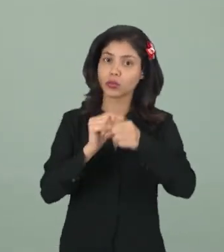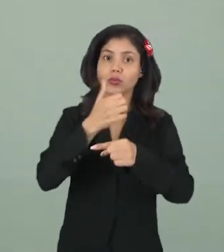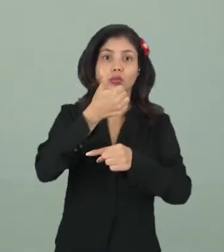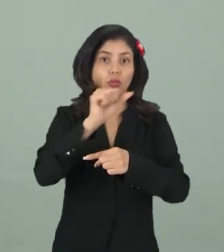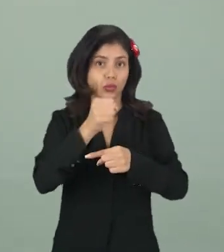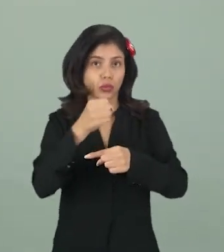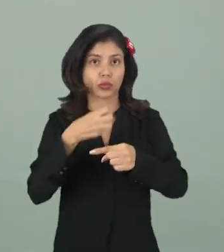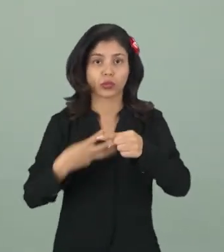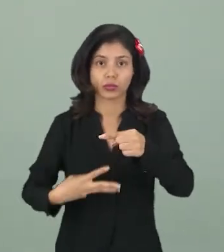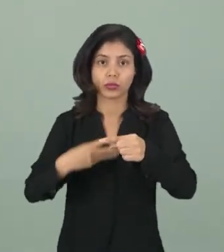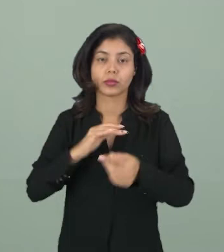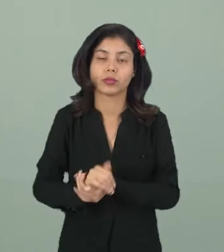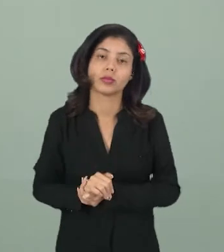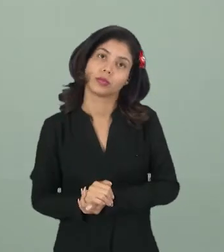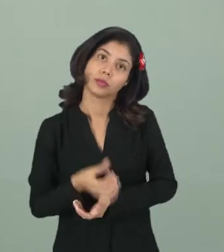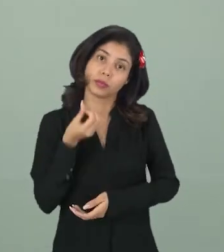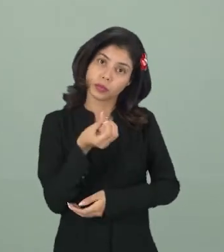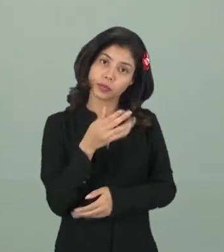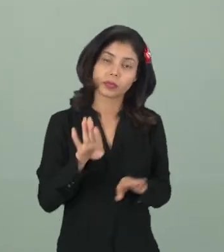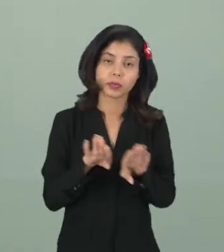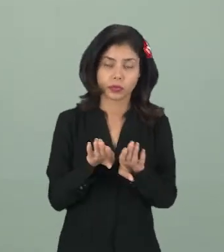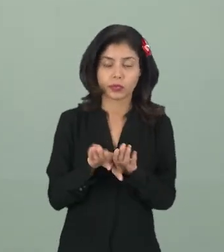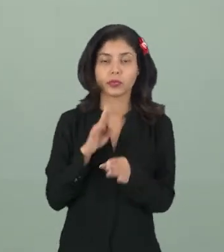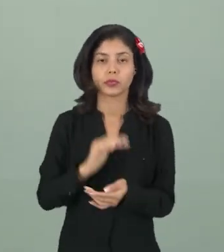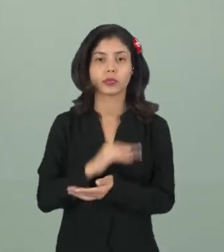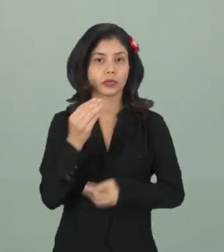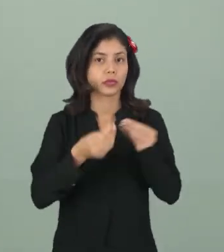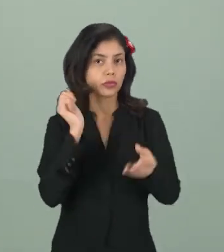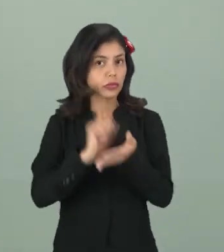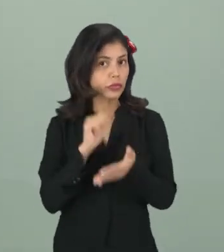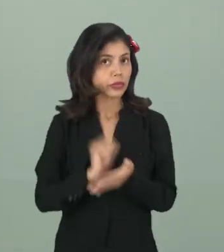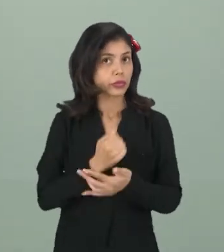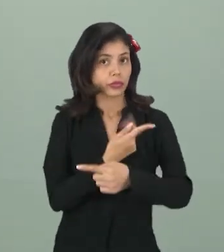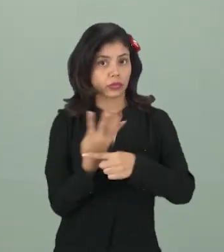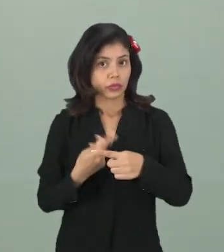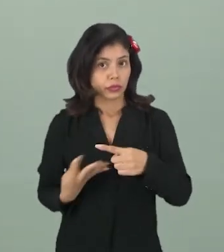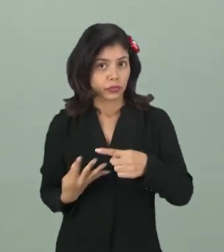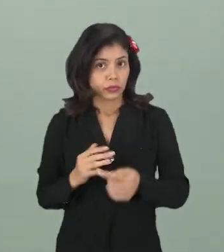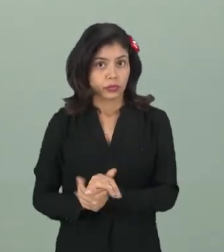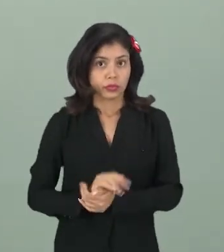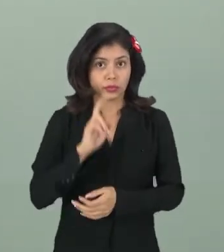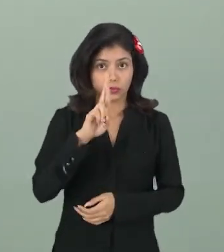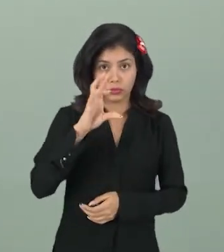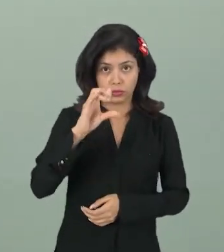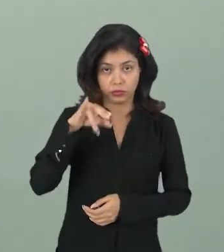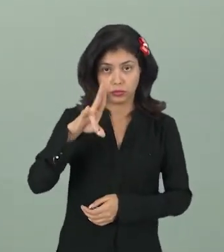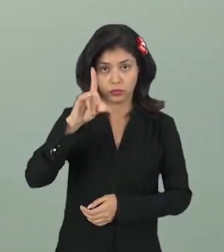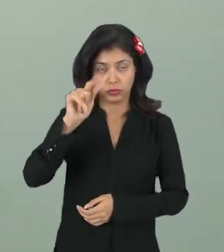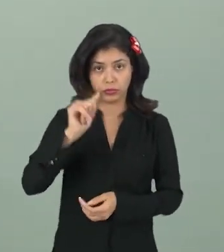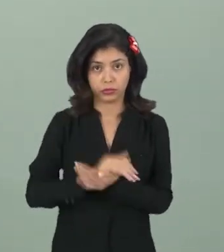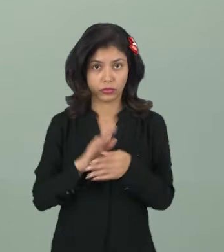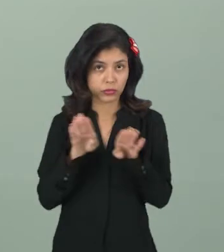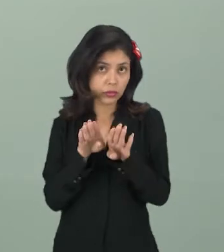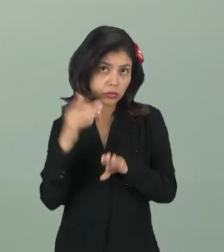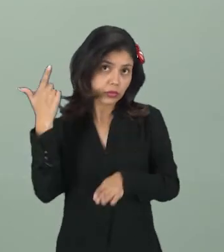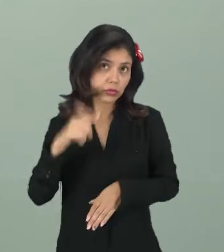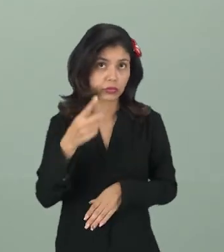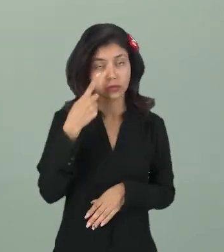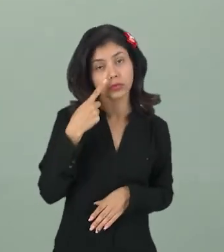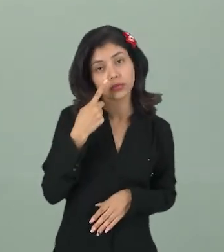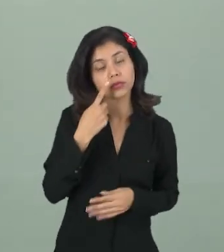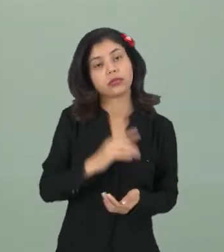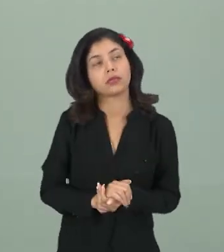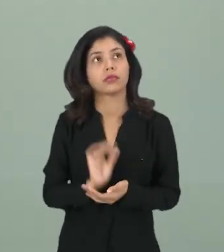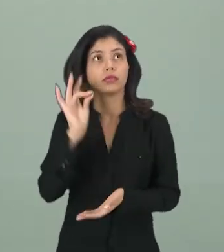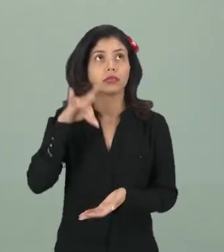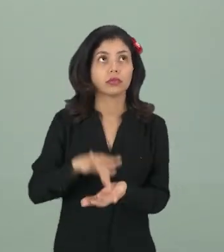para 3 ou seja 18 3 = 6 também como ele escrito na forma de fração ele é raça Não também então você consegue ver